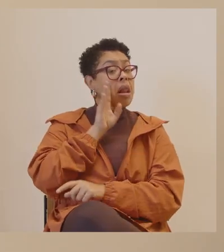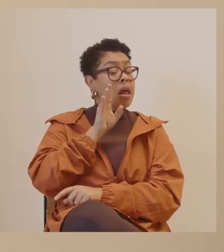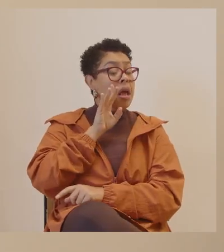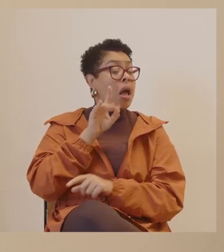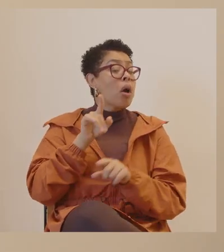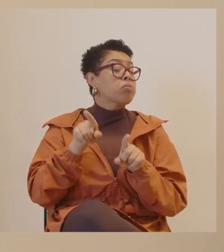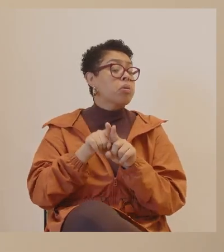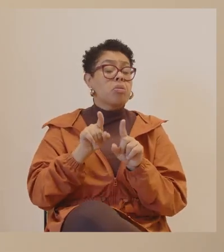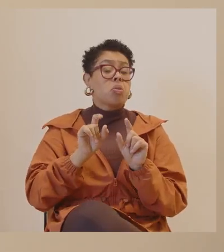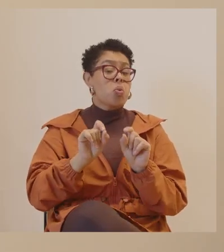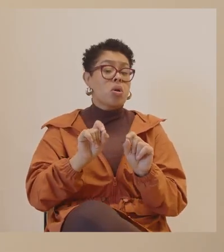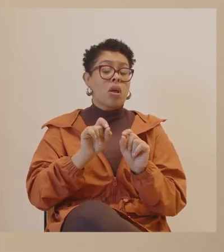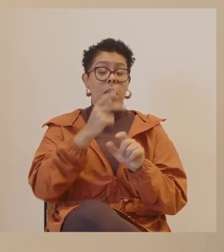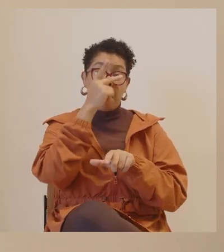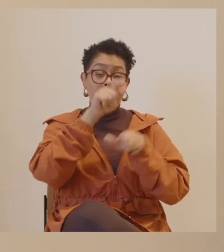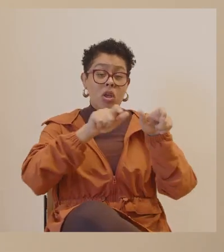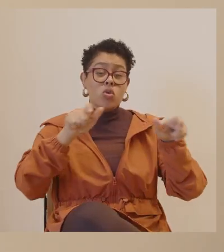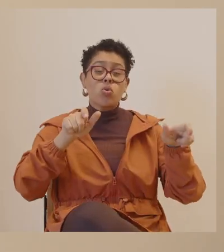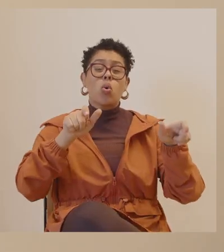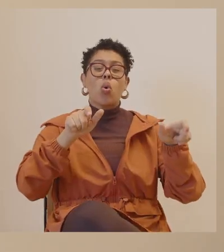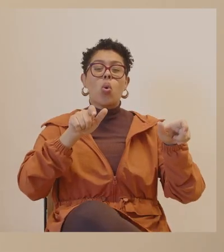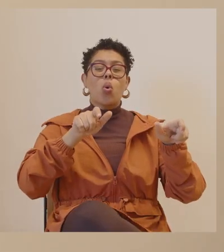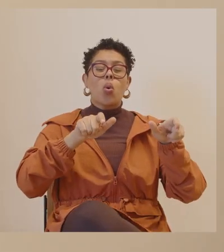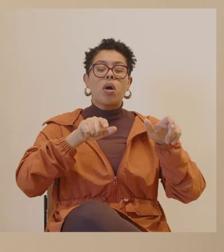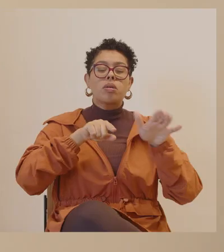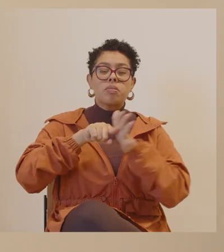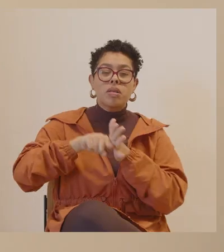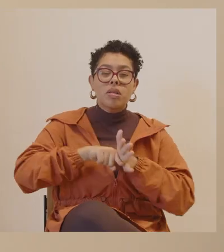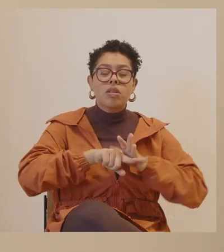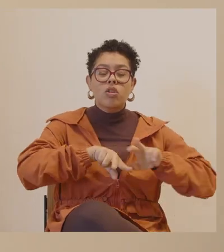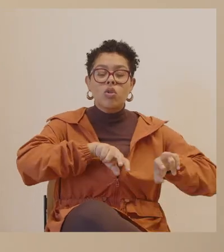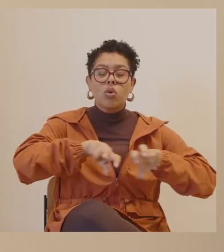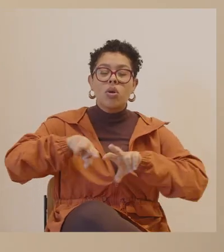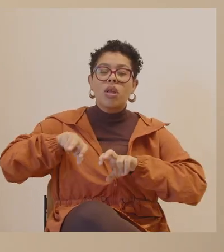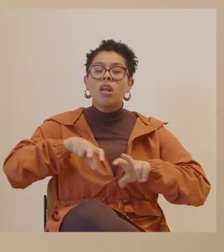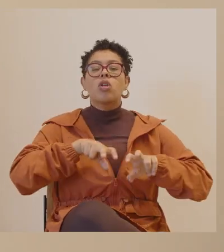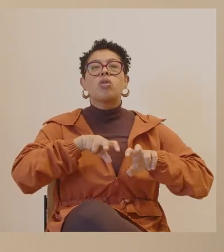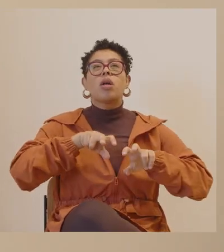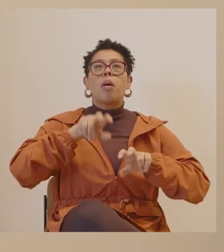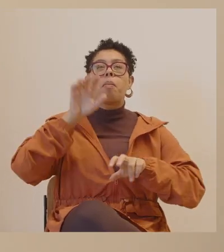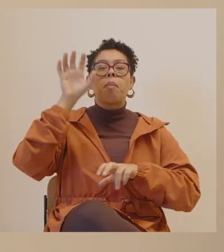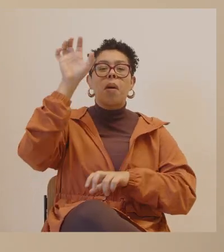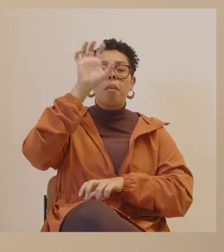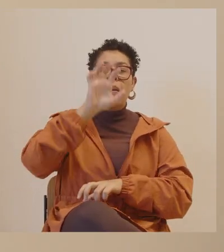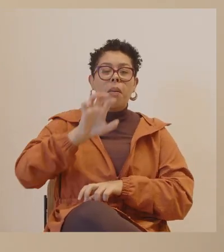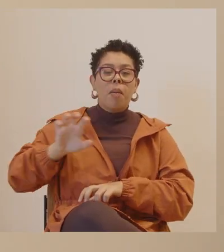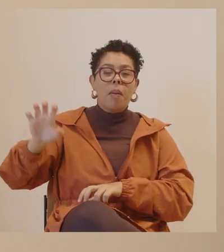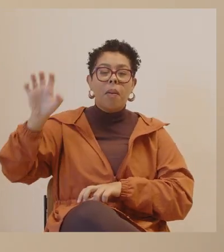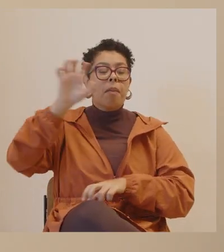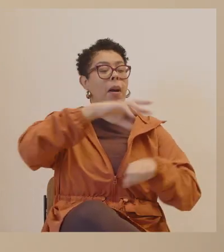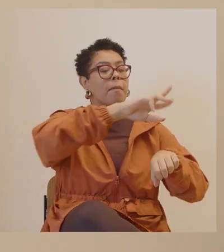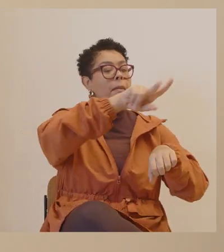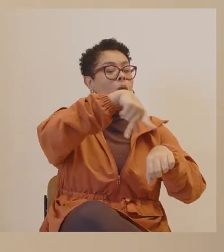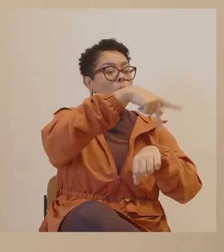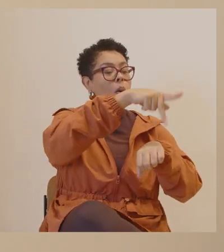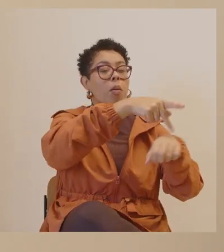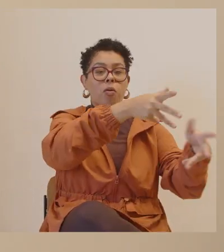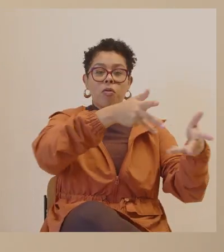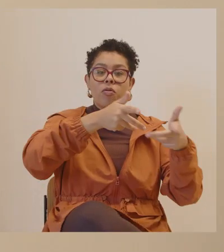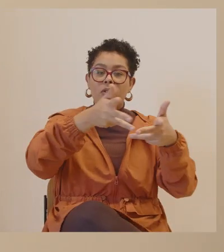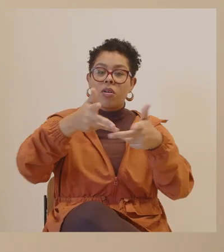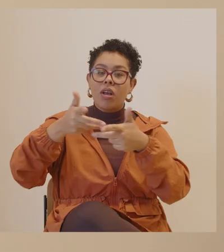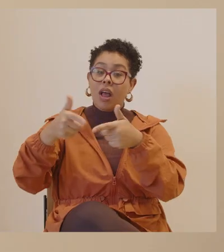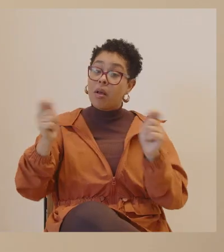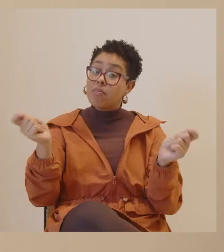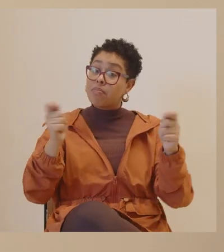consegue convidar palestrantes e pesquisadores de outras partes, né, do Brasil, de outros países. Então,